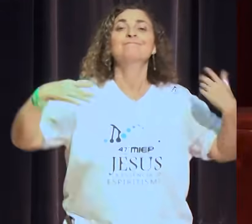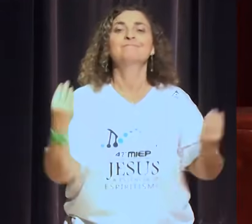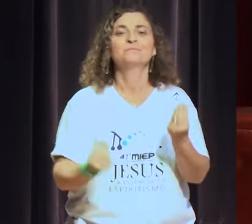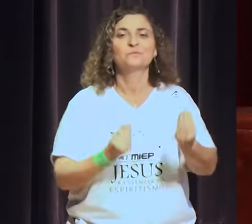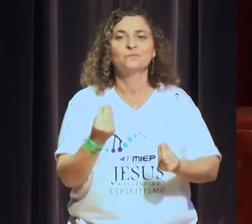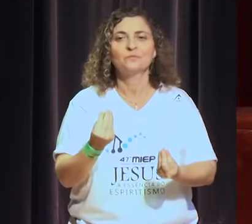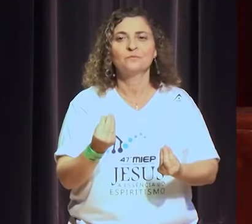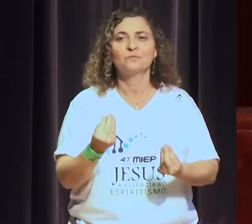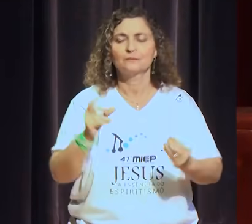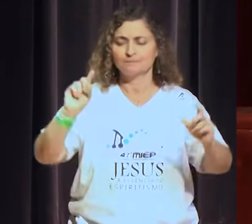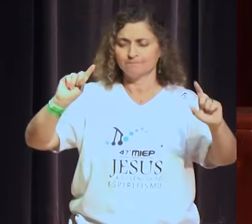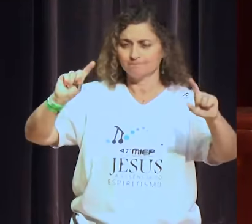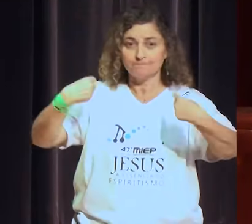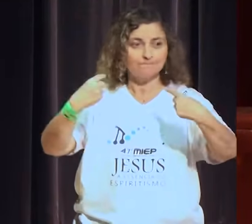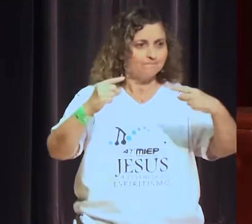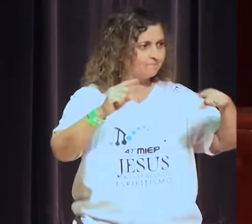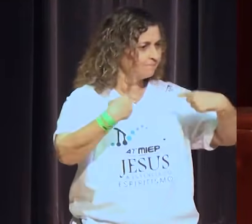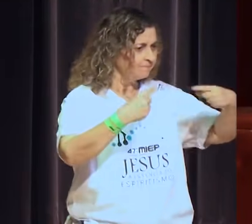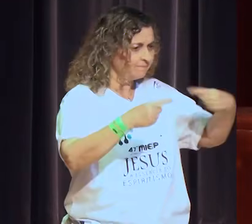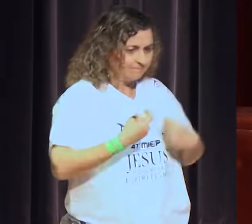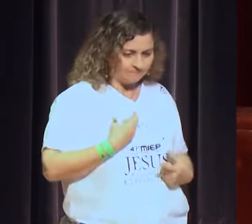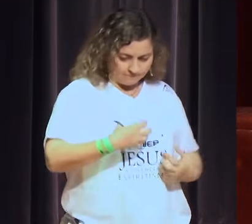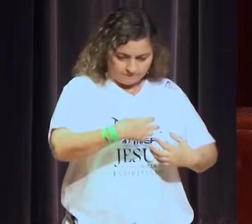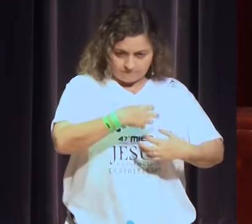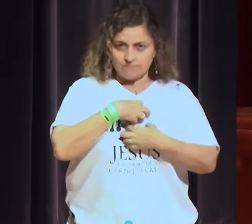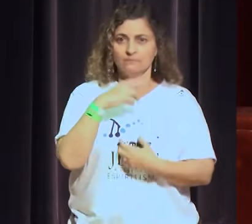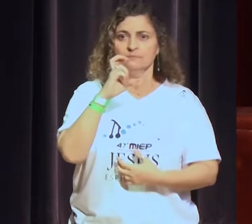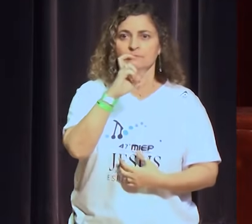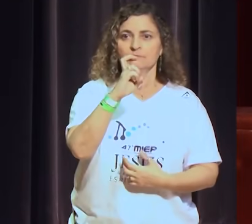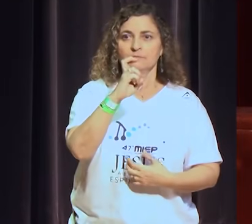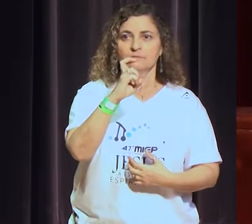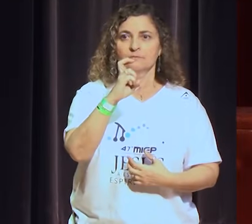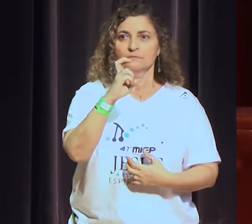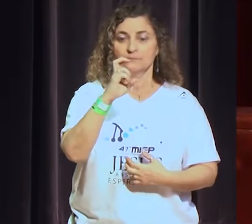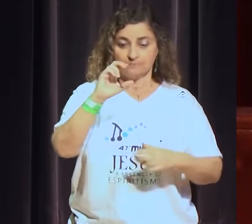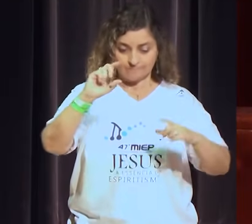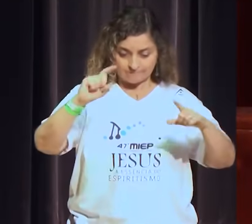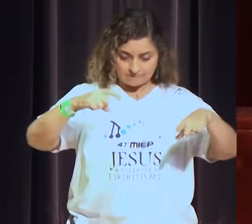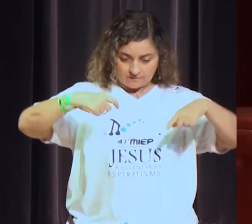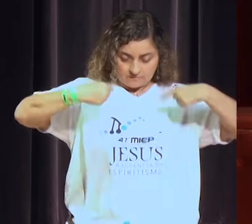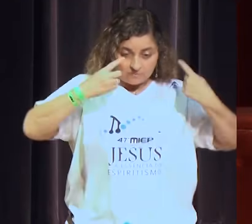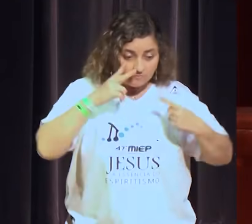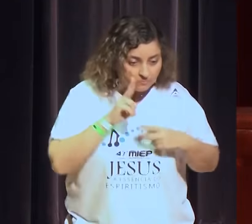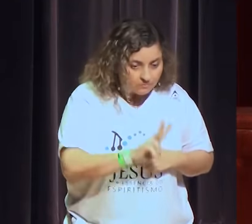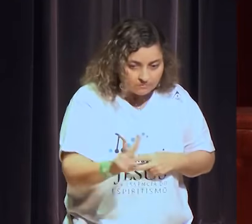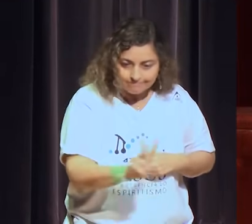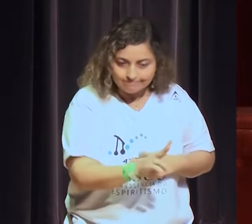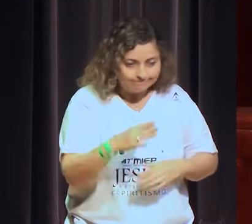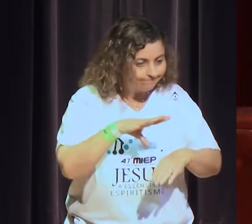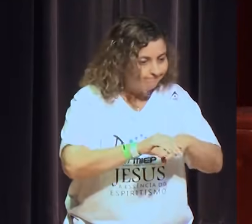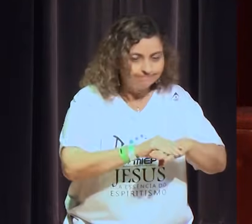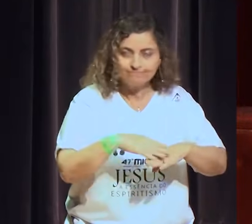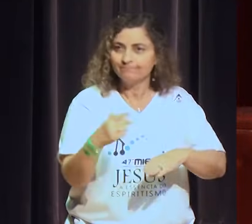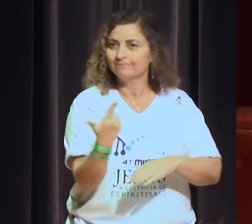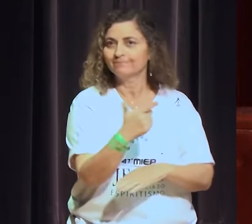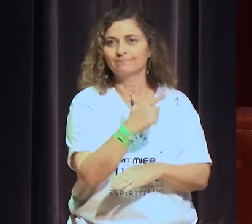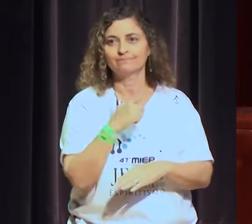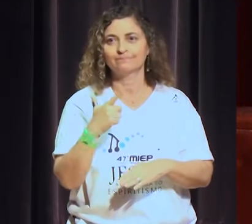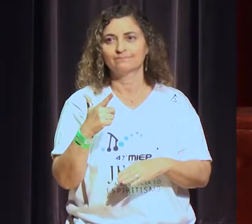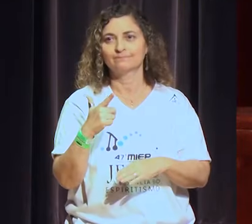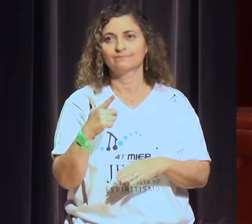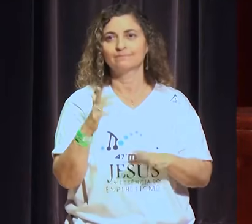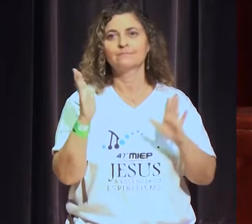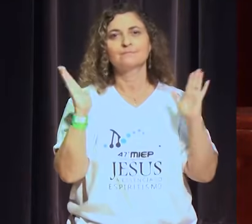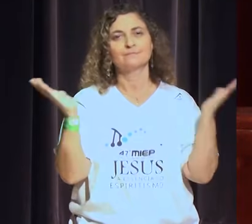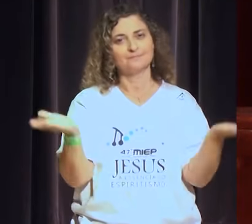desafio aos cinco sentidos, desafio ao palpável. Aí, então, eu venho agora para o ser humano. Aí